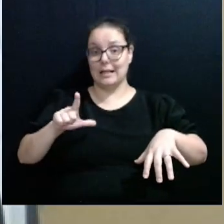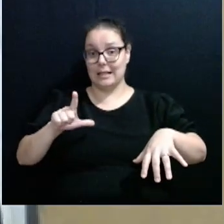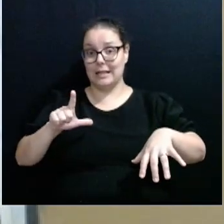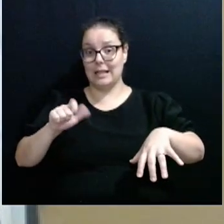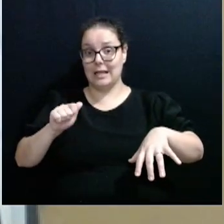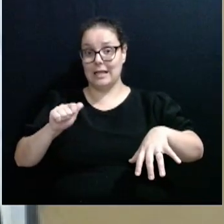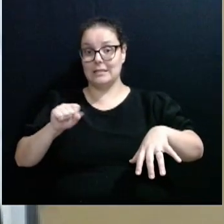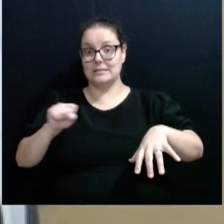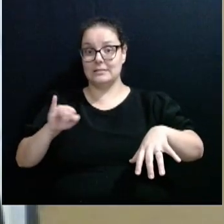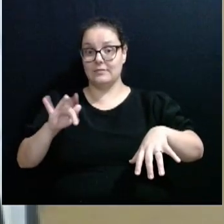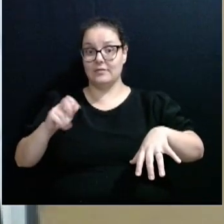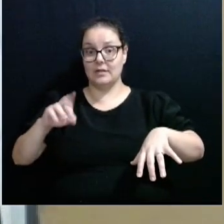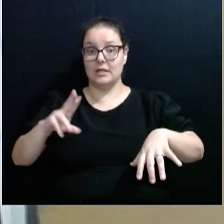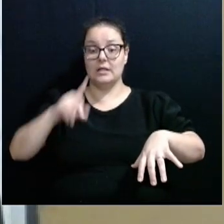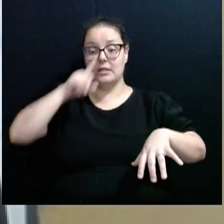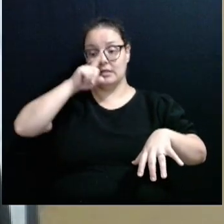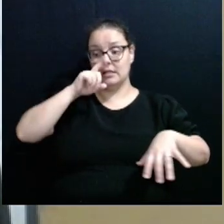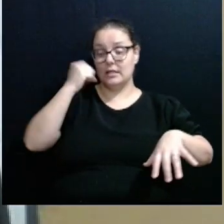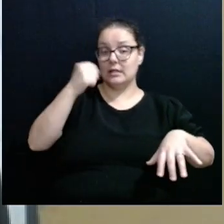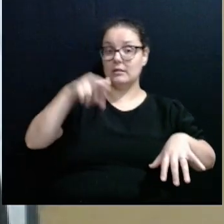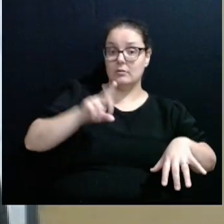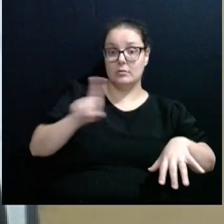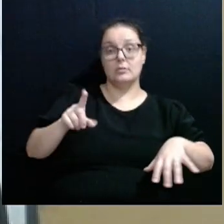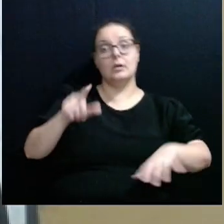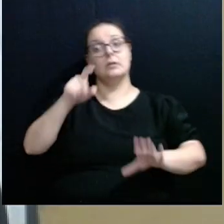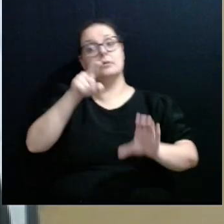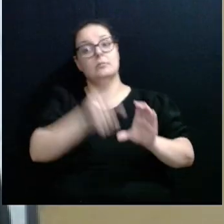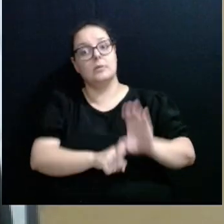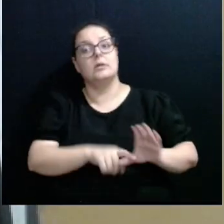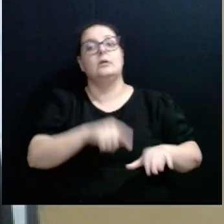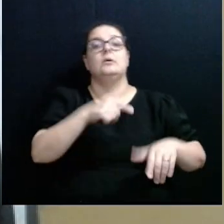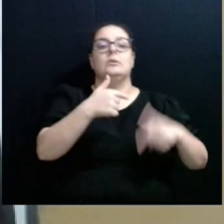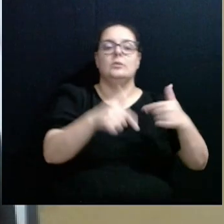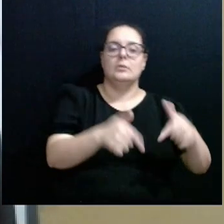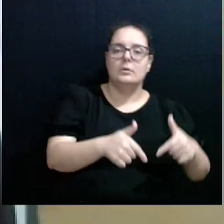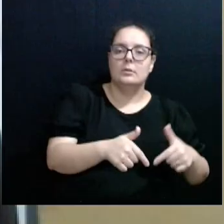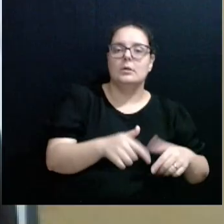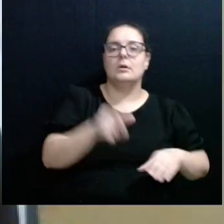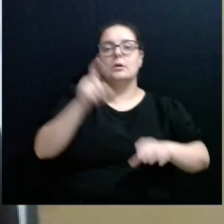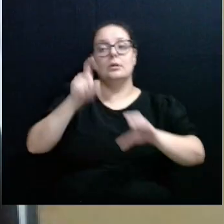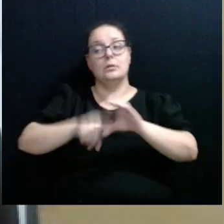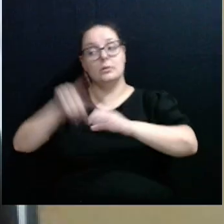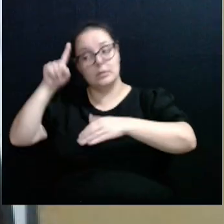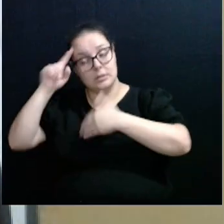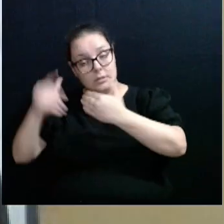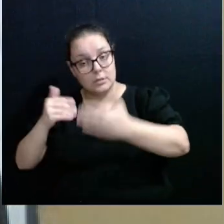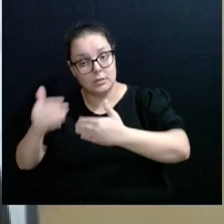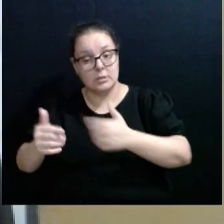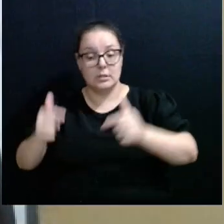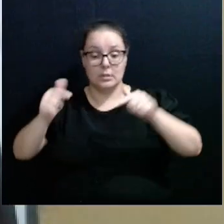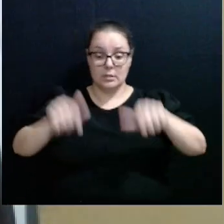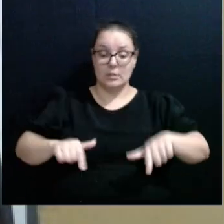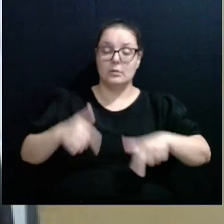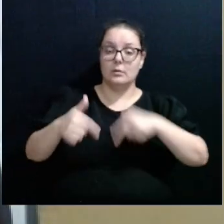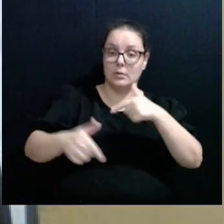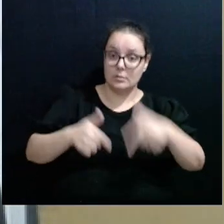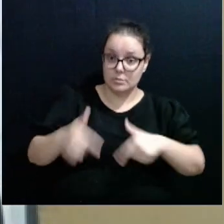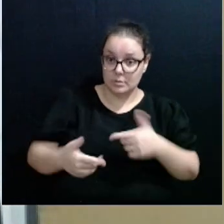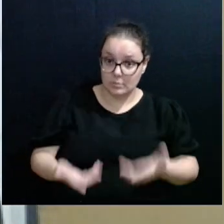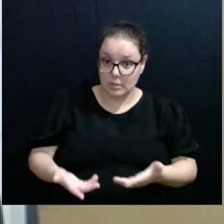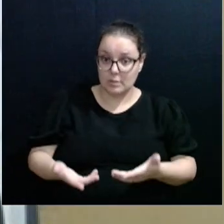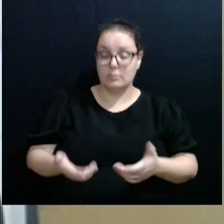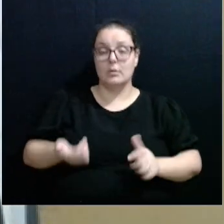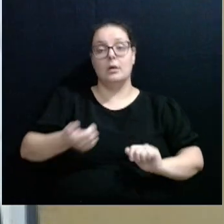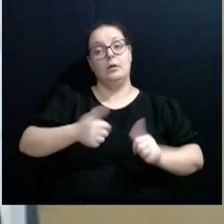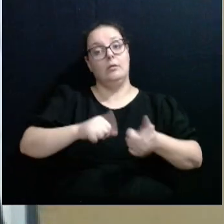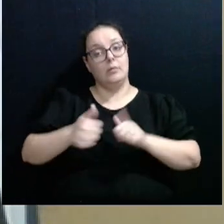depender da atividade, a depender do que se identifica no dia a dia daquele ambiente de trabalho, não é? A avaliação ela é